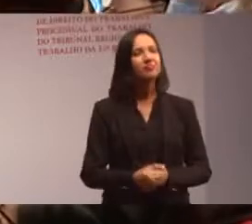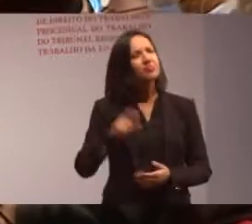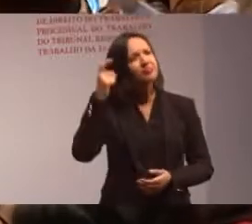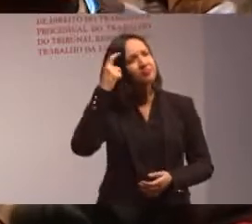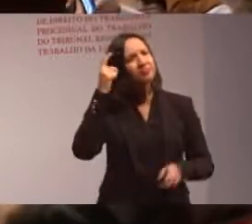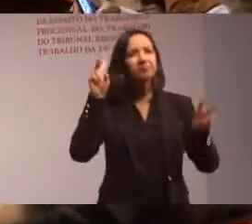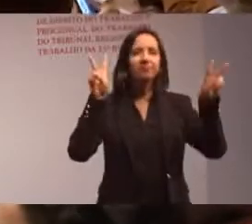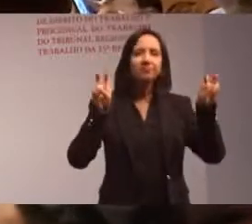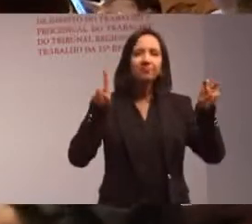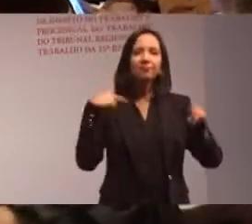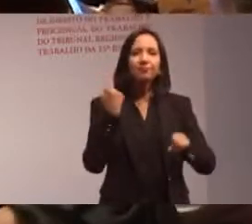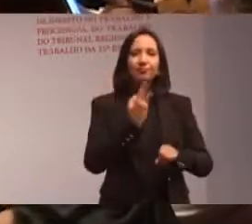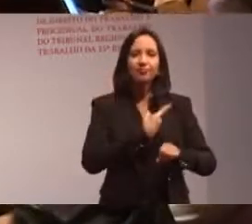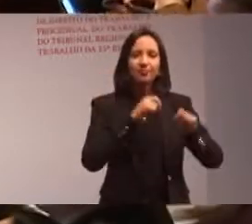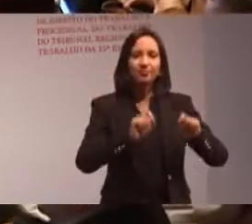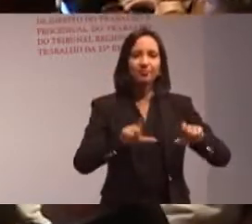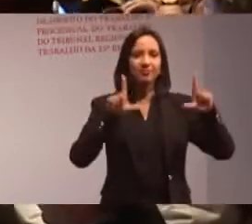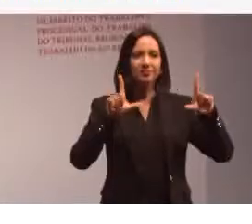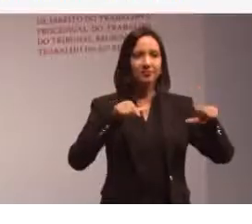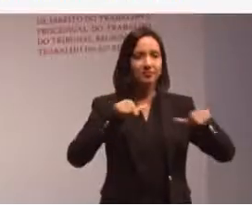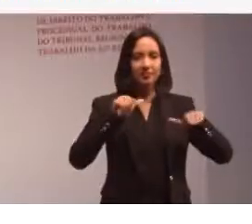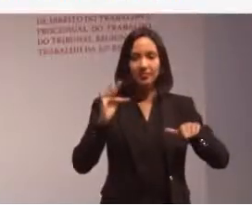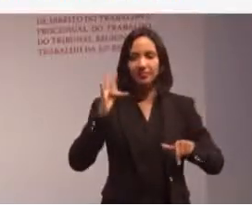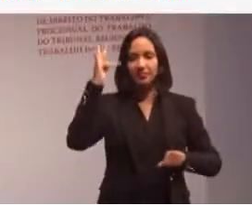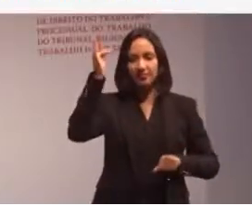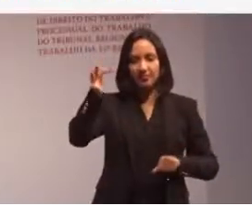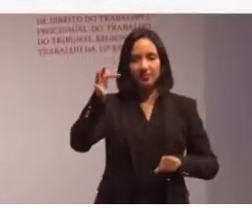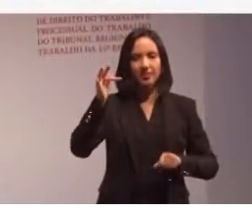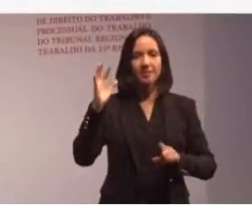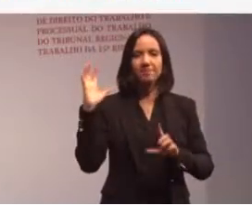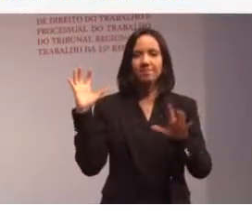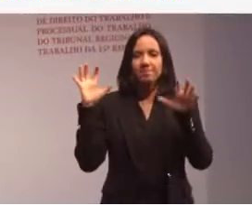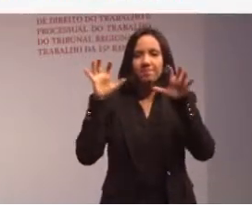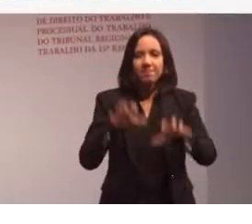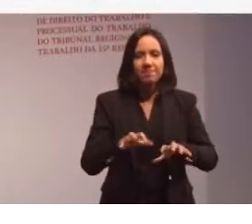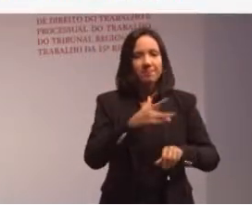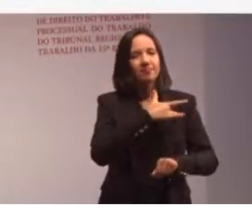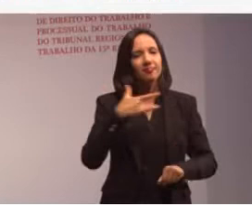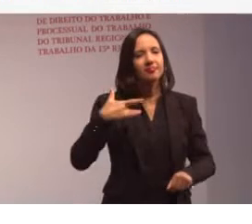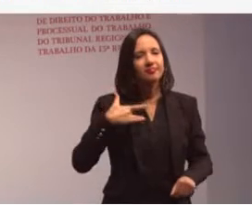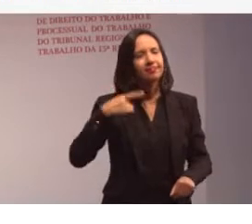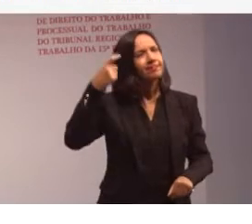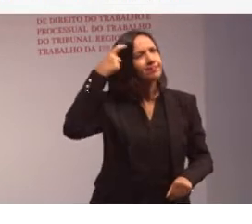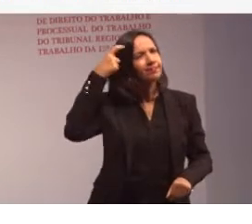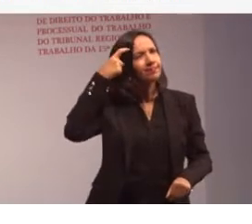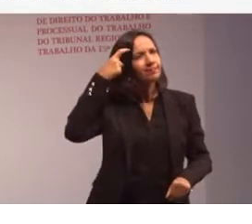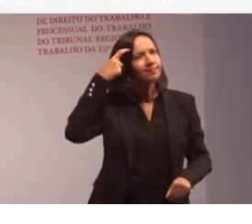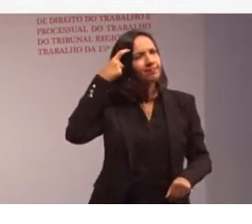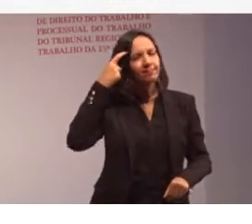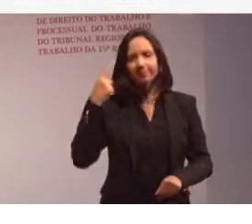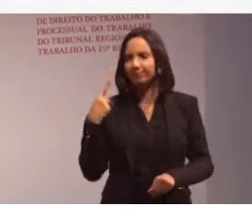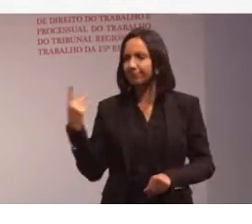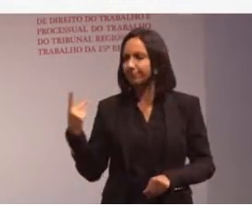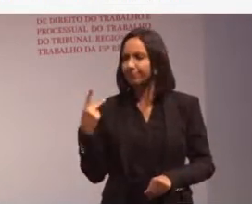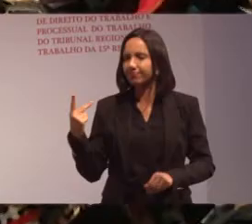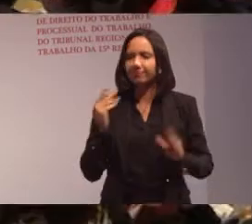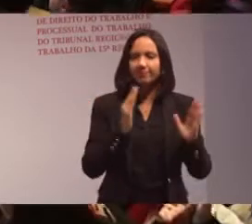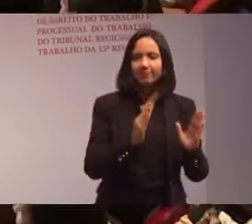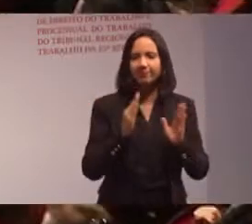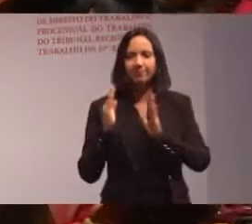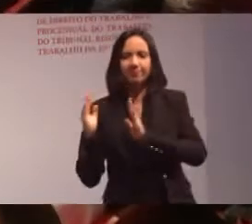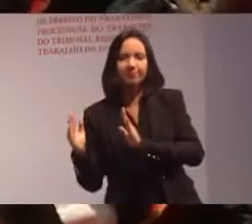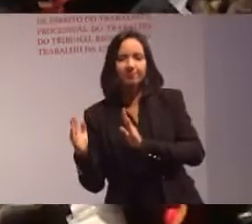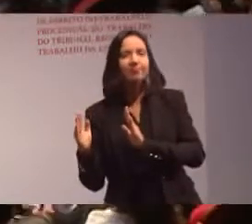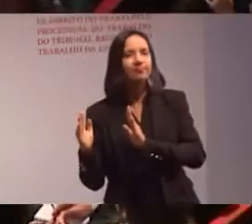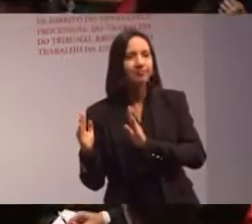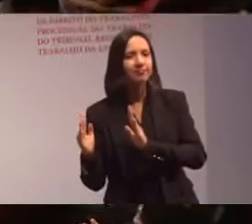tema do nosso painel é o trabalho do futuro e o impacto na saúde mental, doutor Ricardo e eu dividimos isso um pouquinho, né?